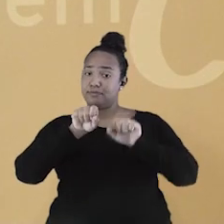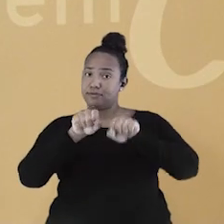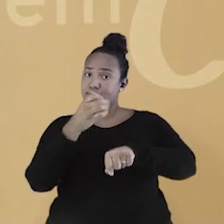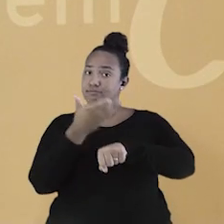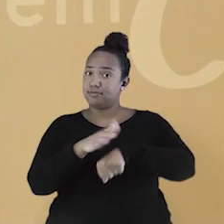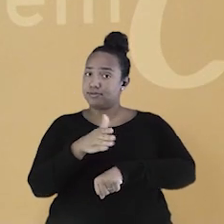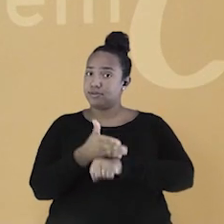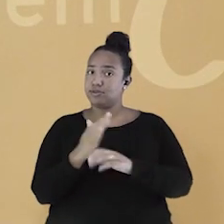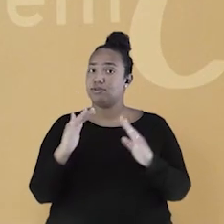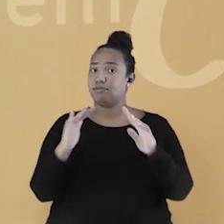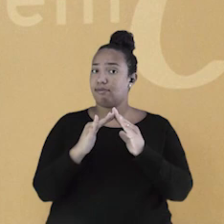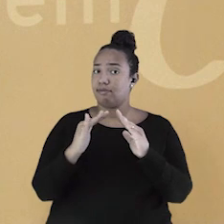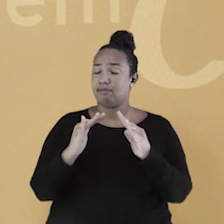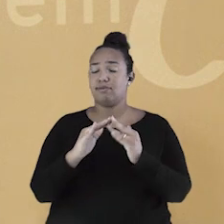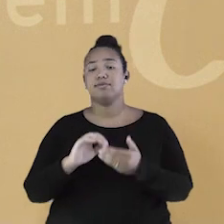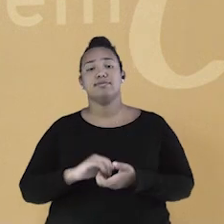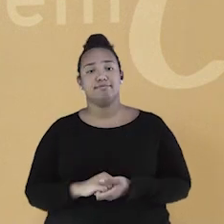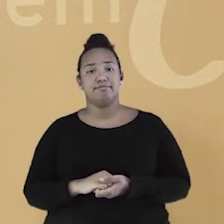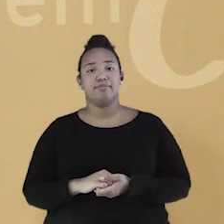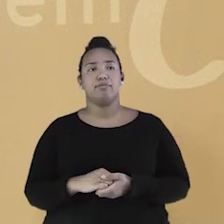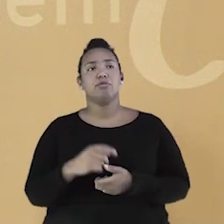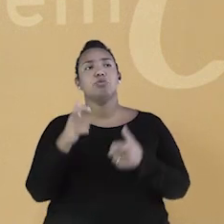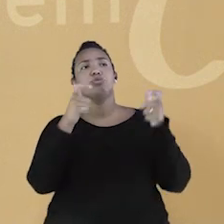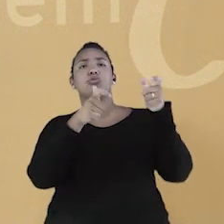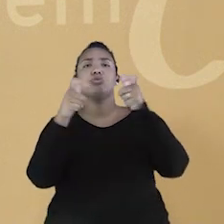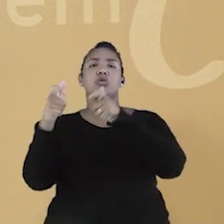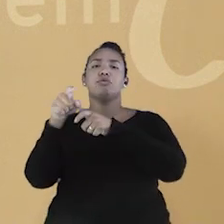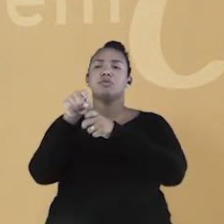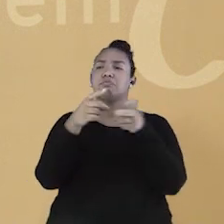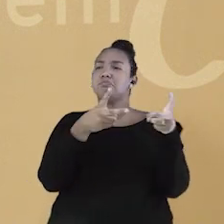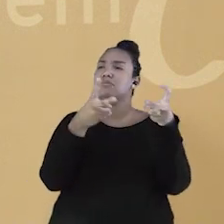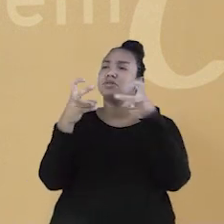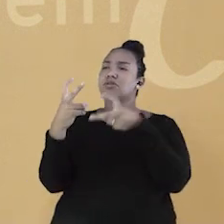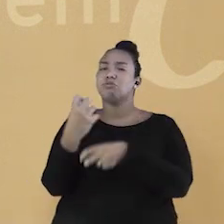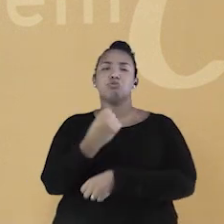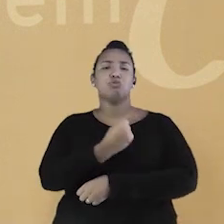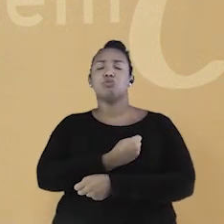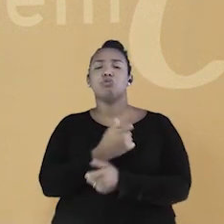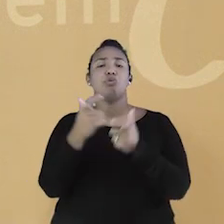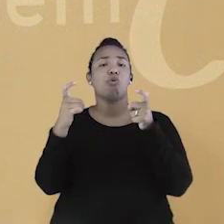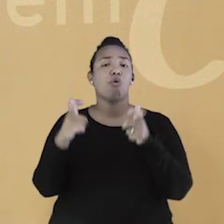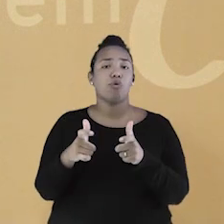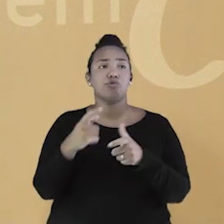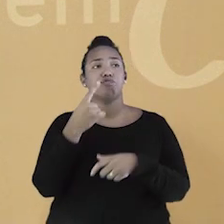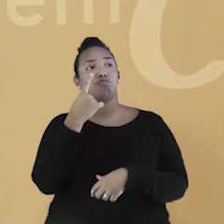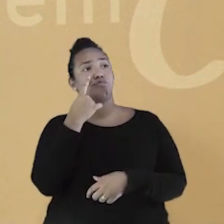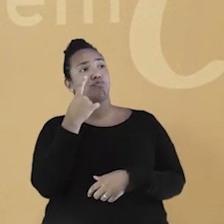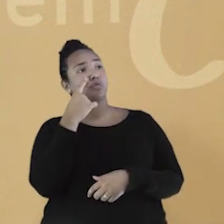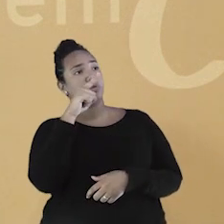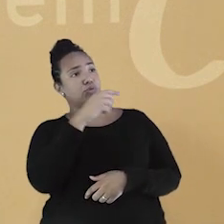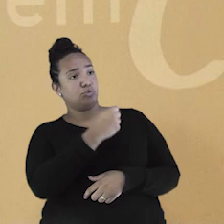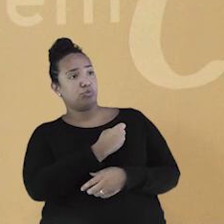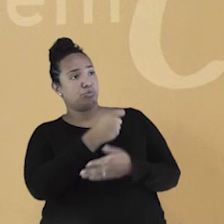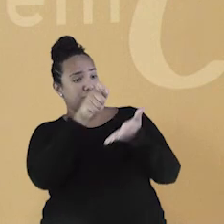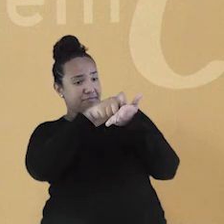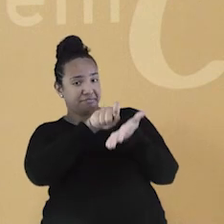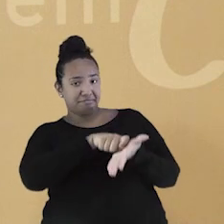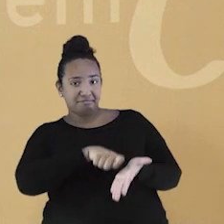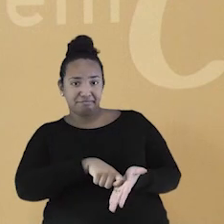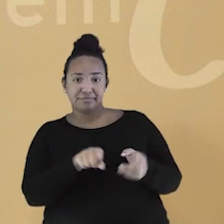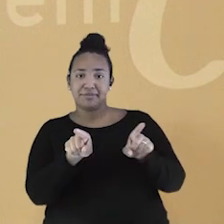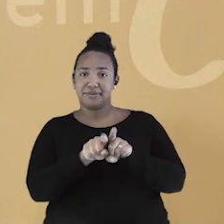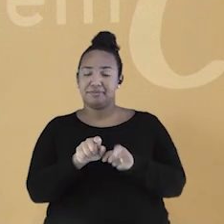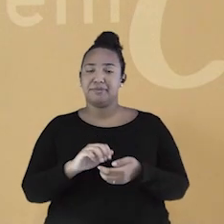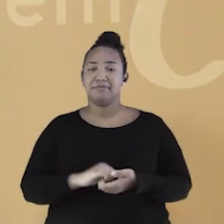Procure observar em que lugares você vê números. Pegue esse número, leia e o escreva. A aula